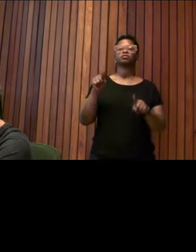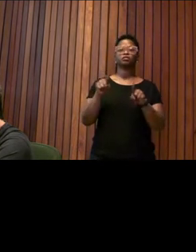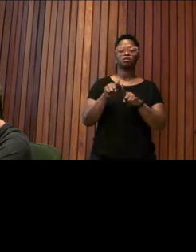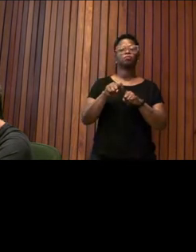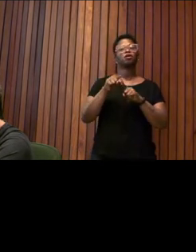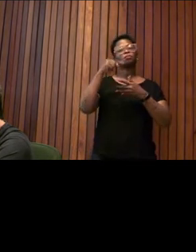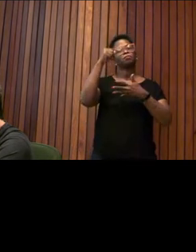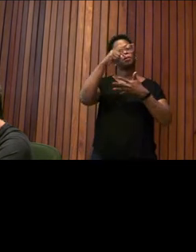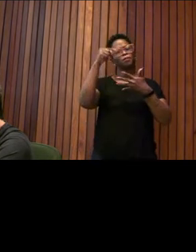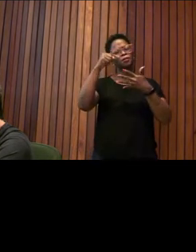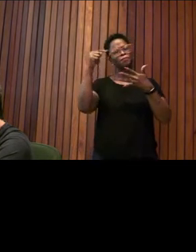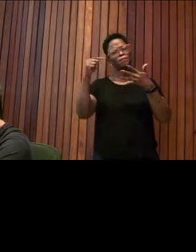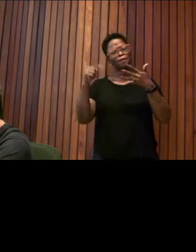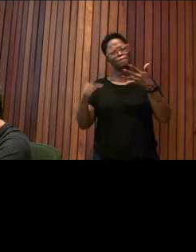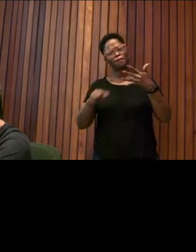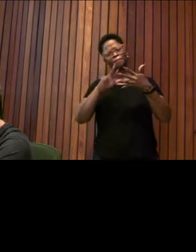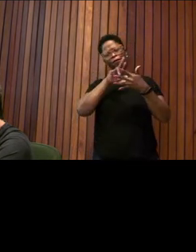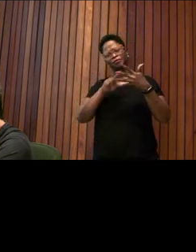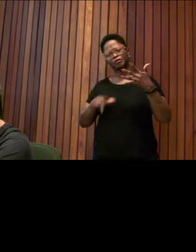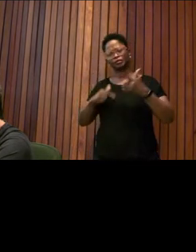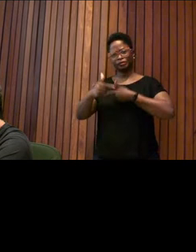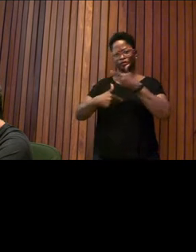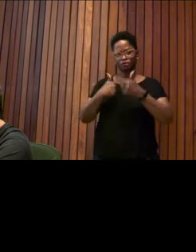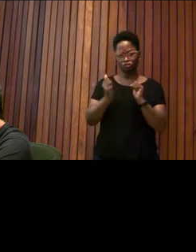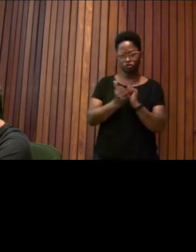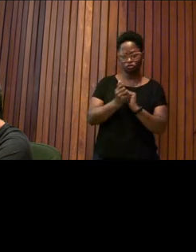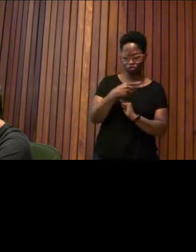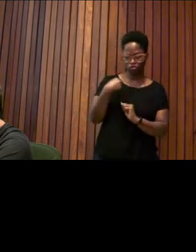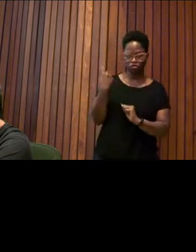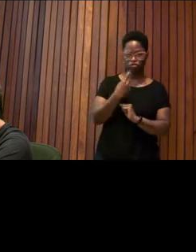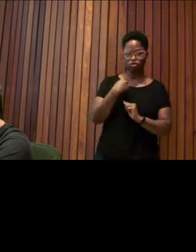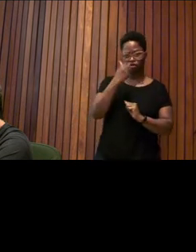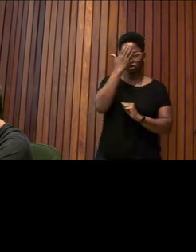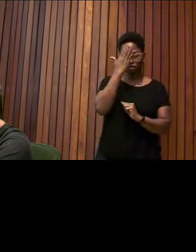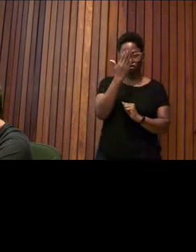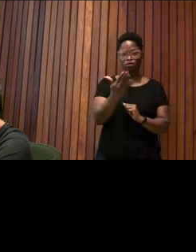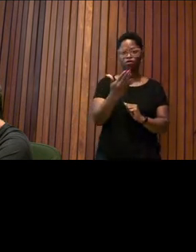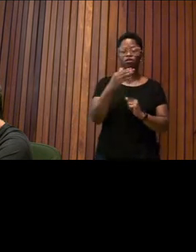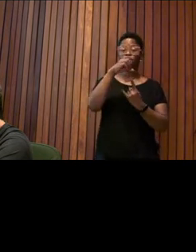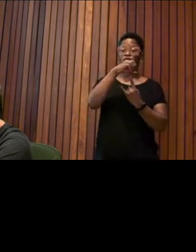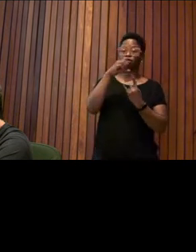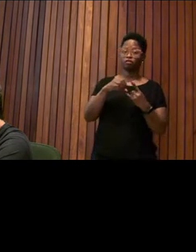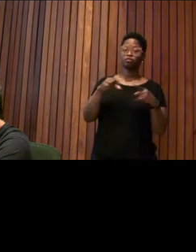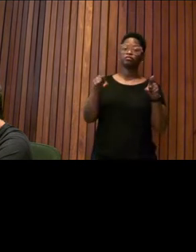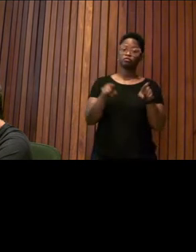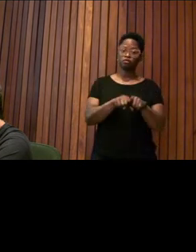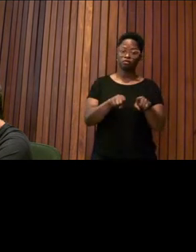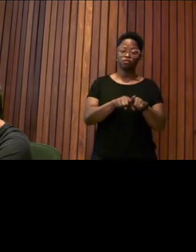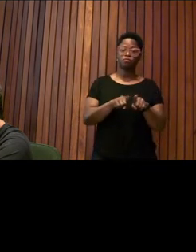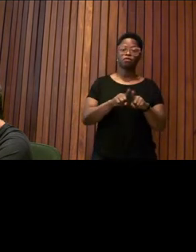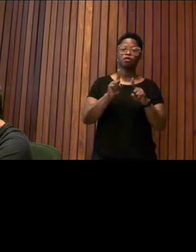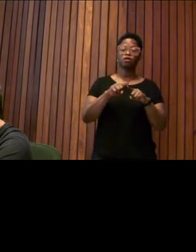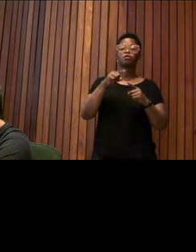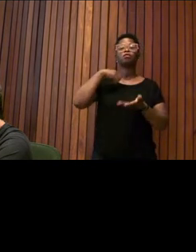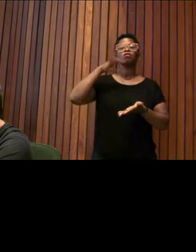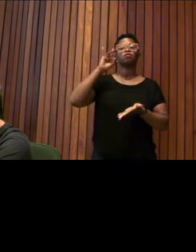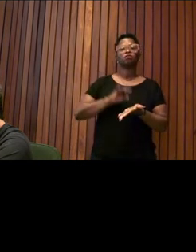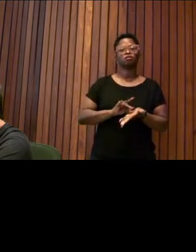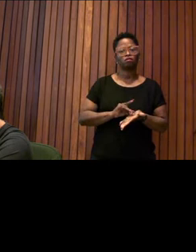Muitos, enfim, artistas trabalharam conosco, né? Agradecer aqui a Fiocruz também por